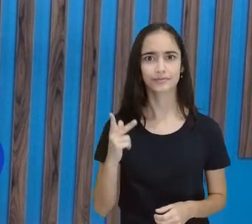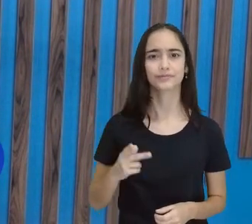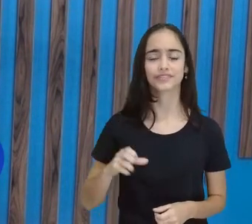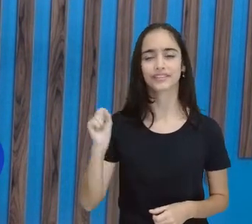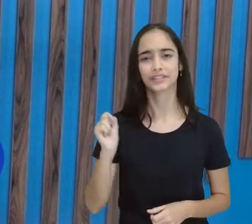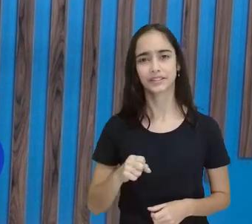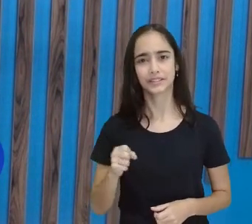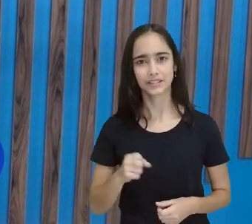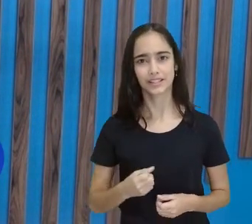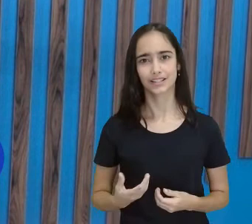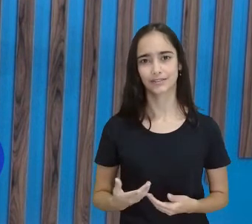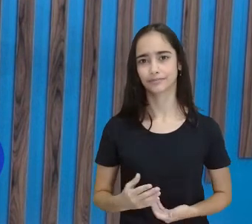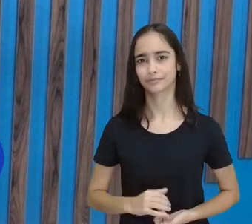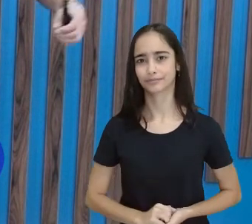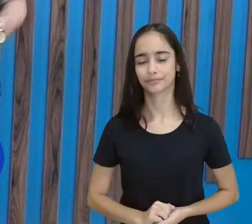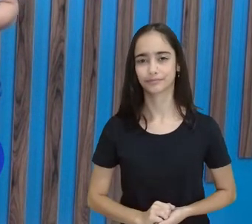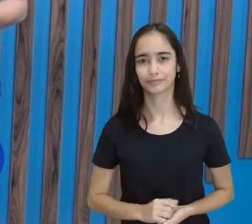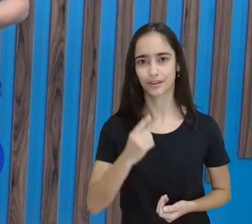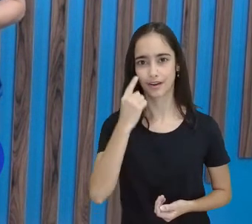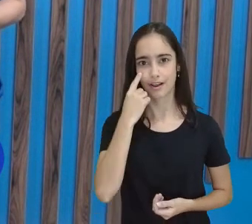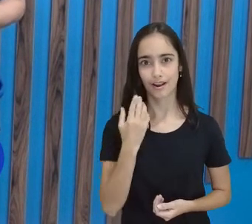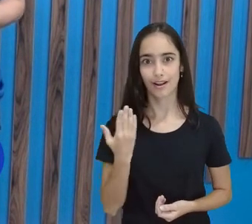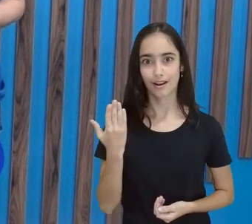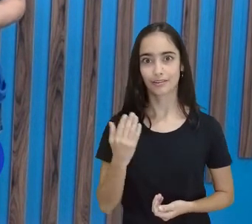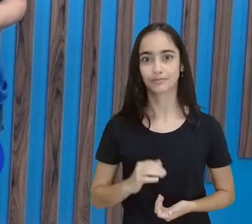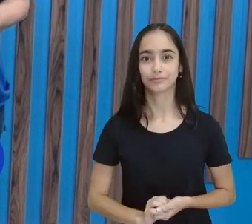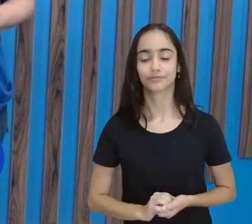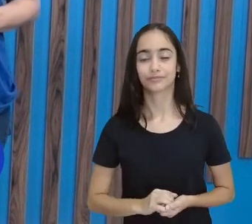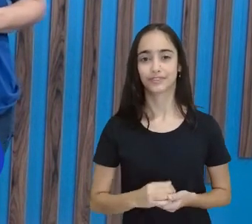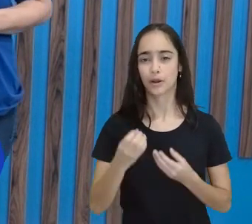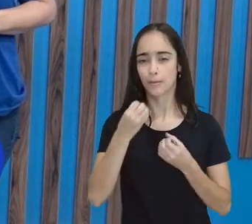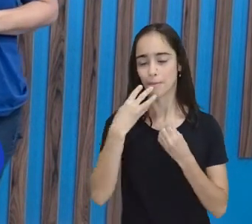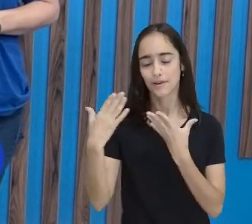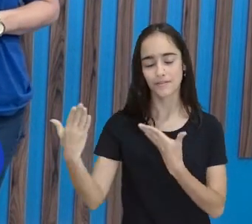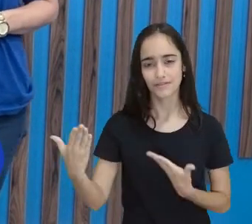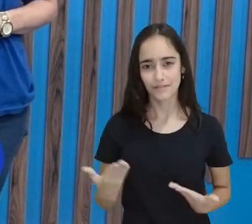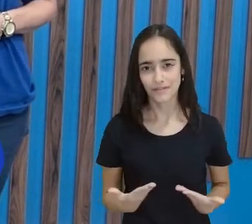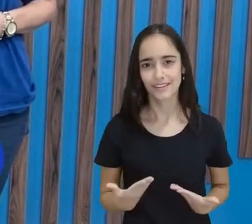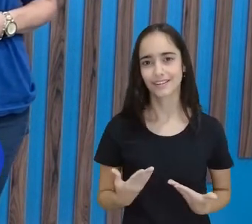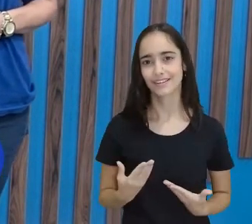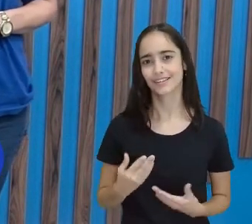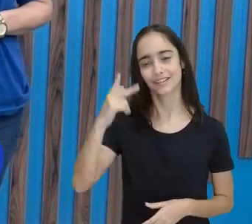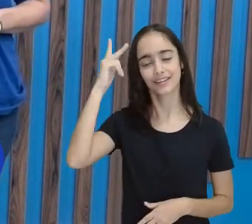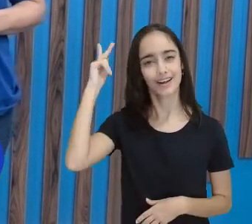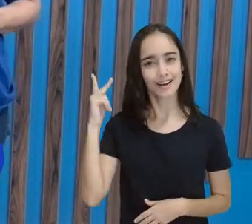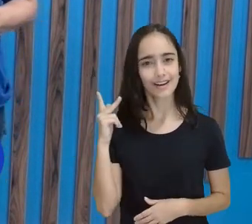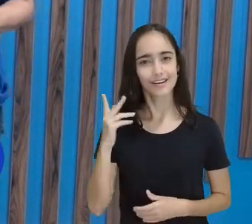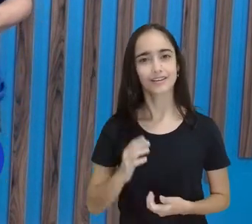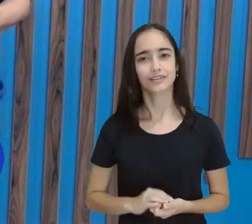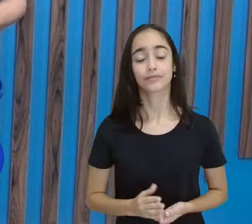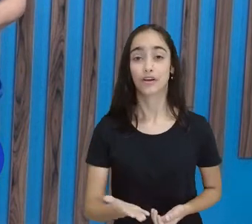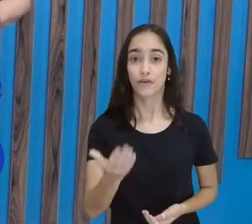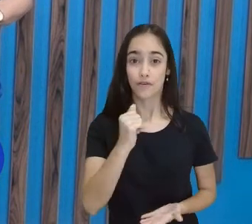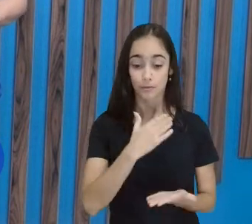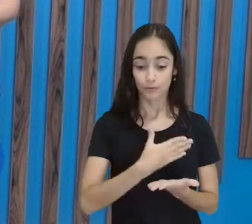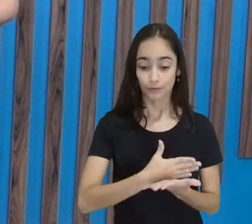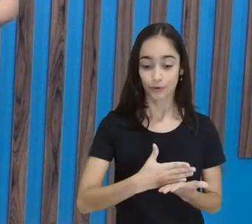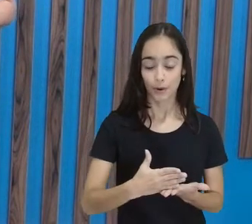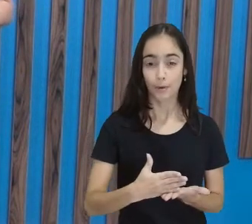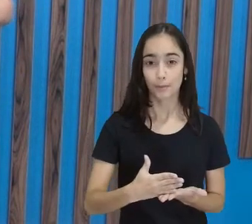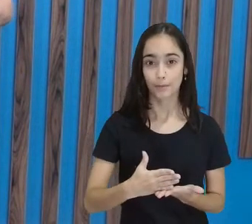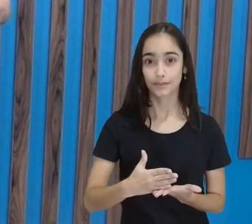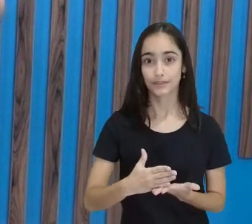Karen? Olha ela aqui. Seja bem-vinda, Karen. Karen Eduarda. Vamos conversar um pouquinho sobre